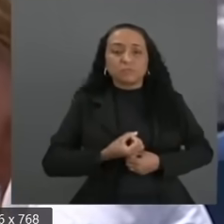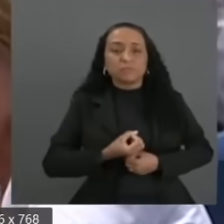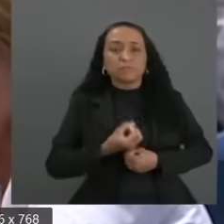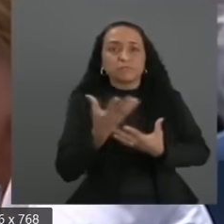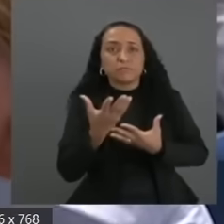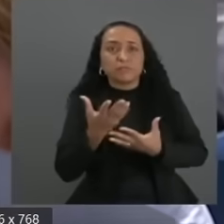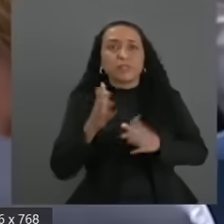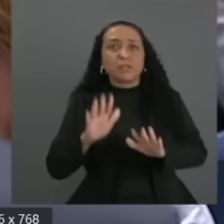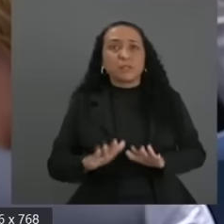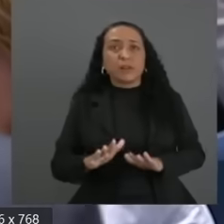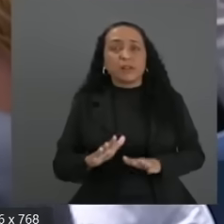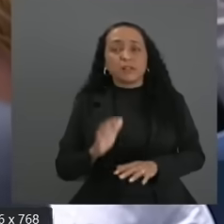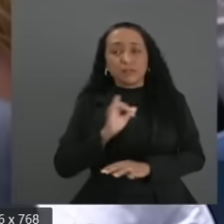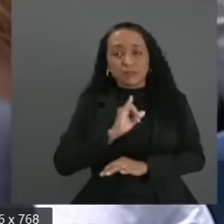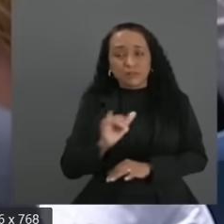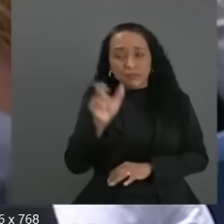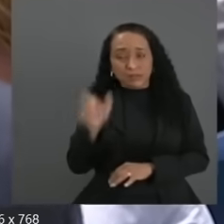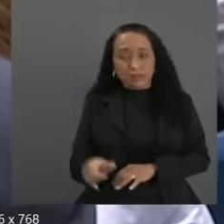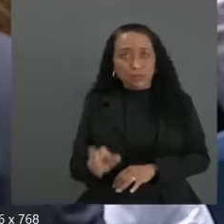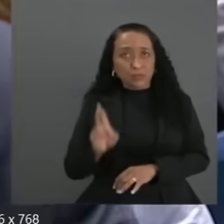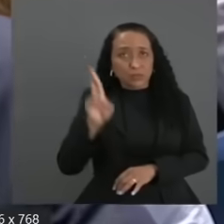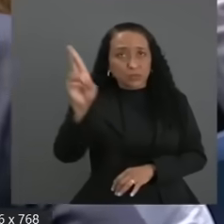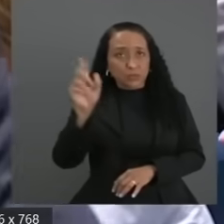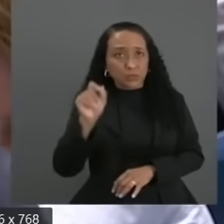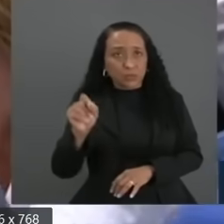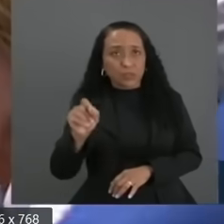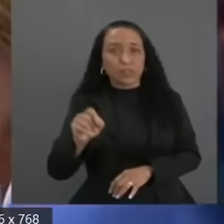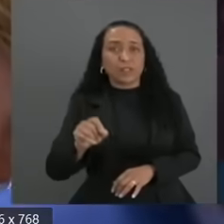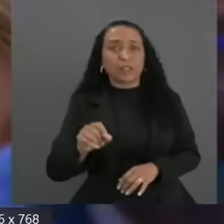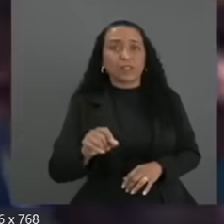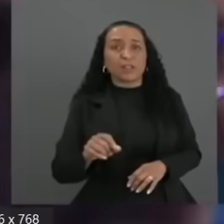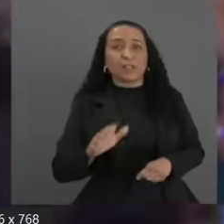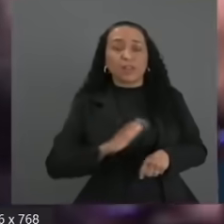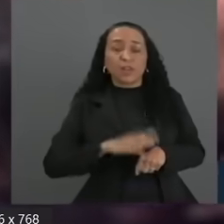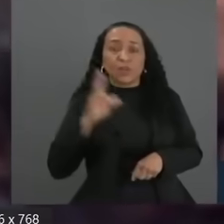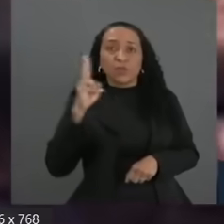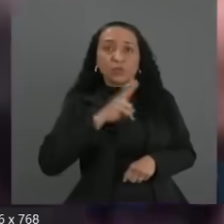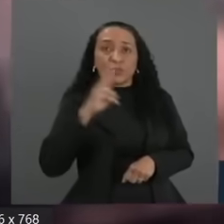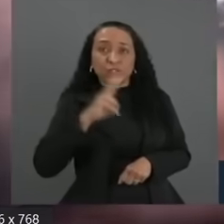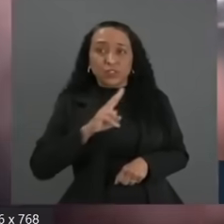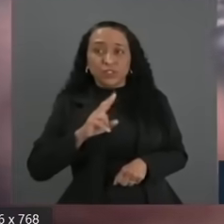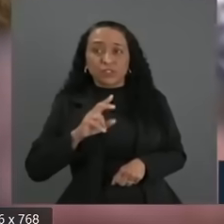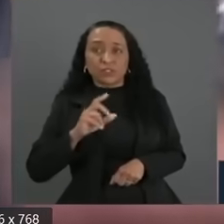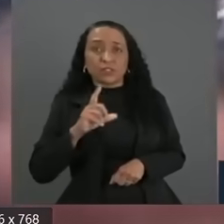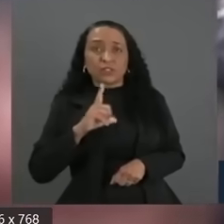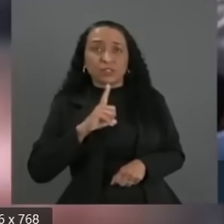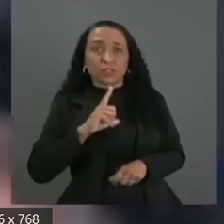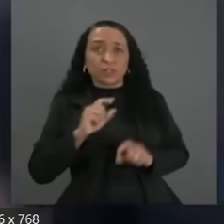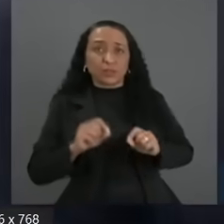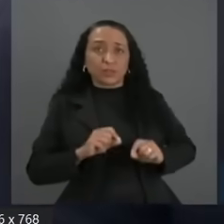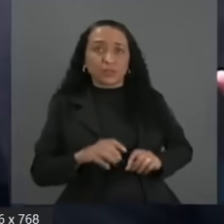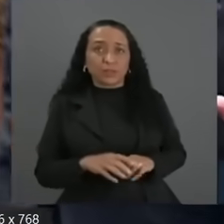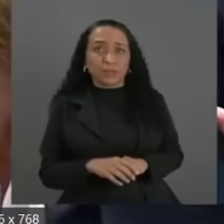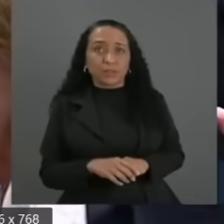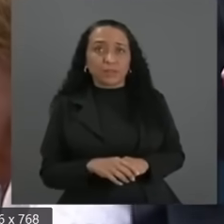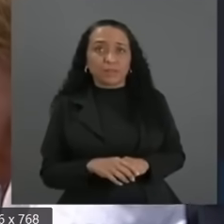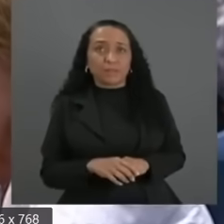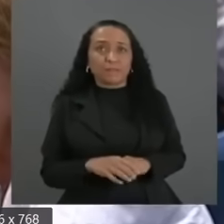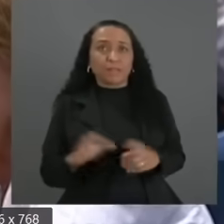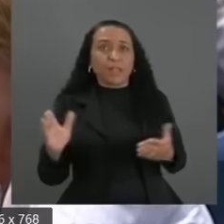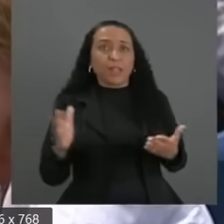Mas eu digo a Vossa Excelência que é urgente que nós tenhamos